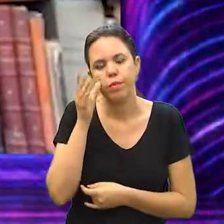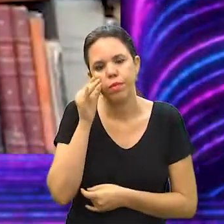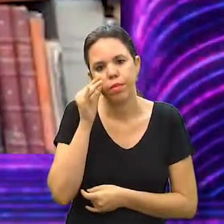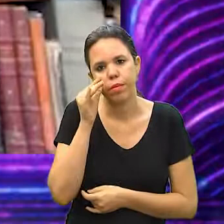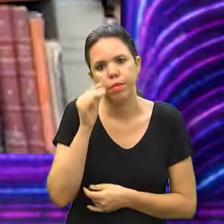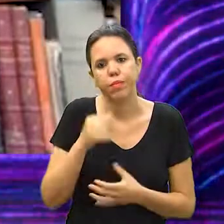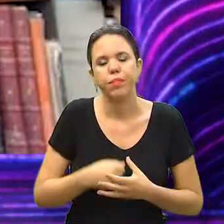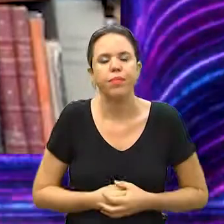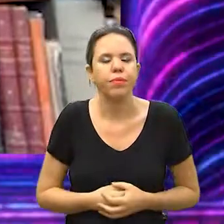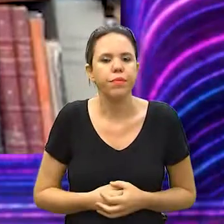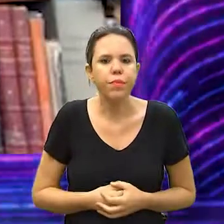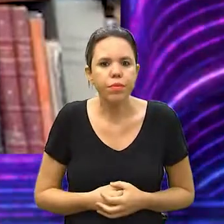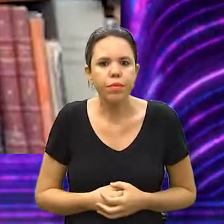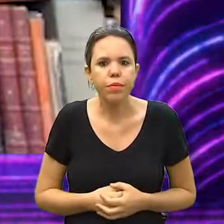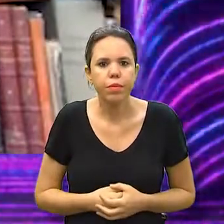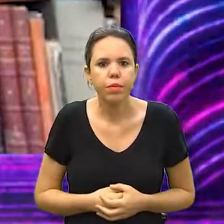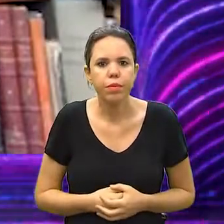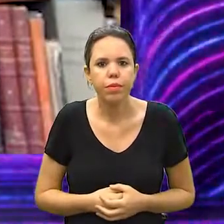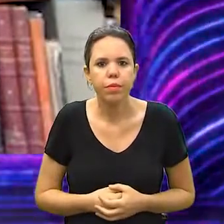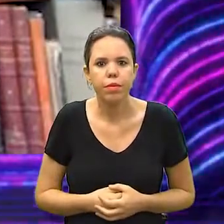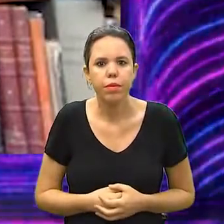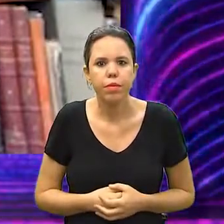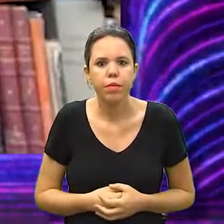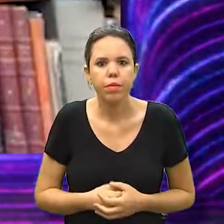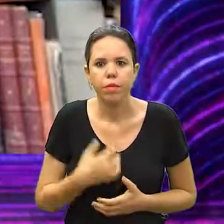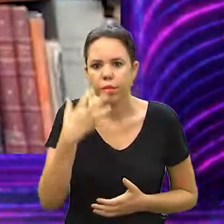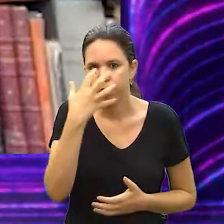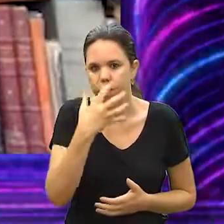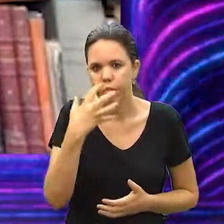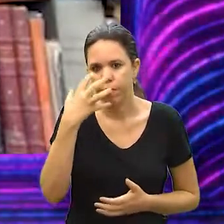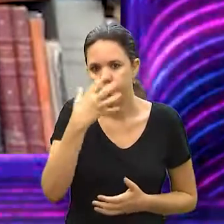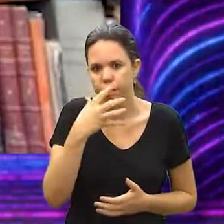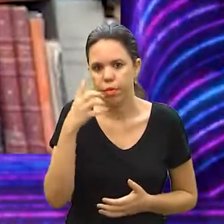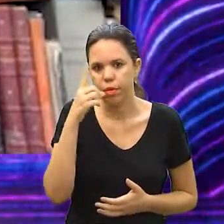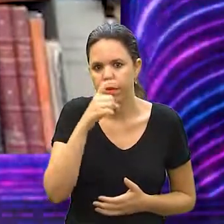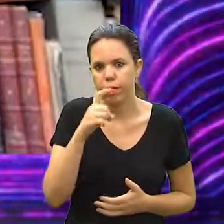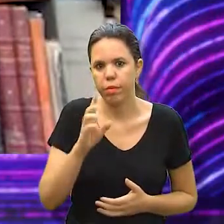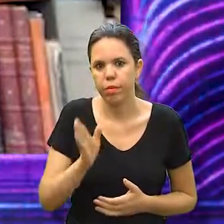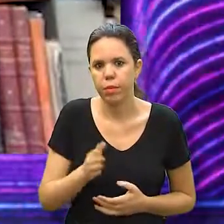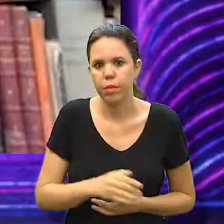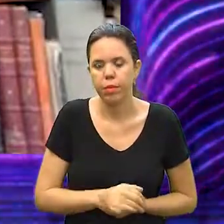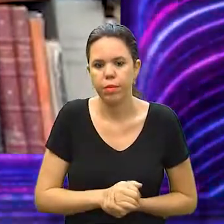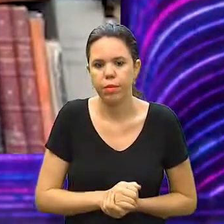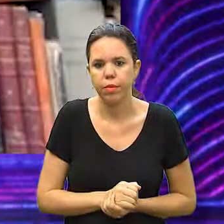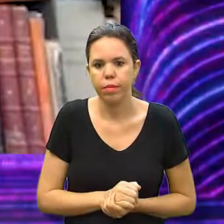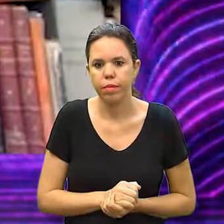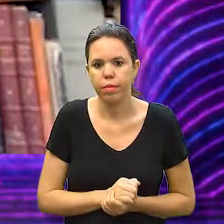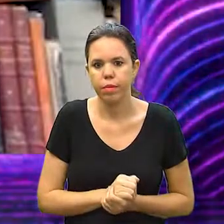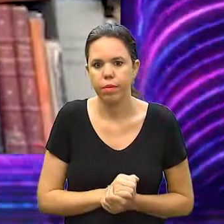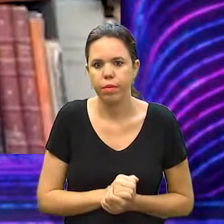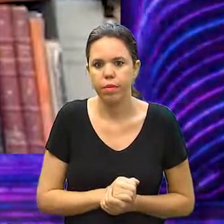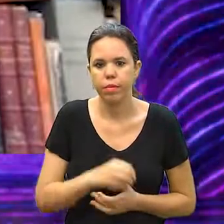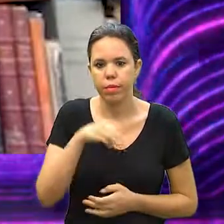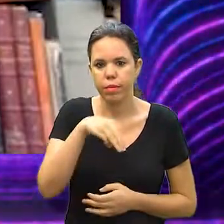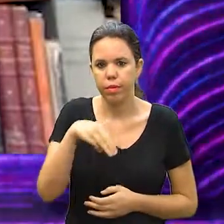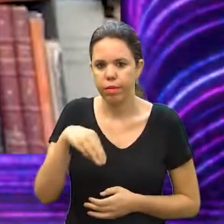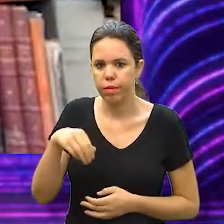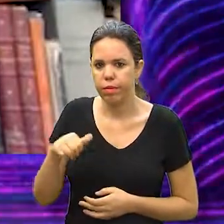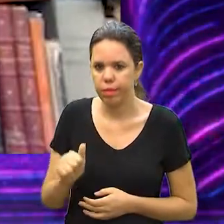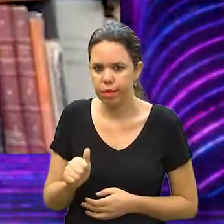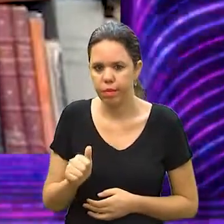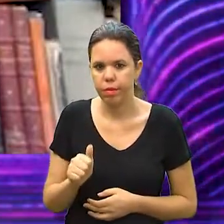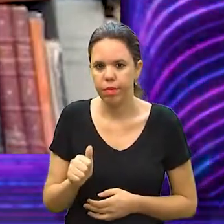nocaute. No caso do romance é um pouco mais complicado, aí já mais